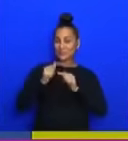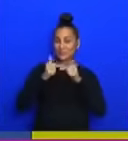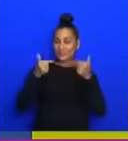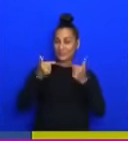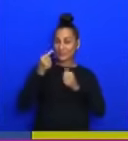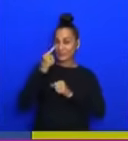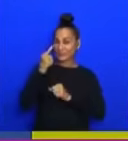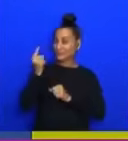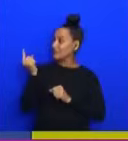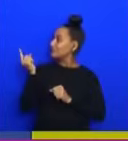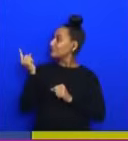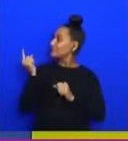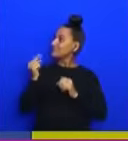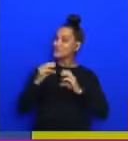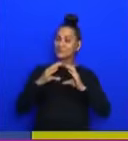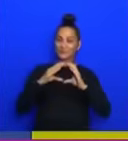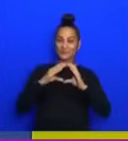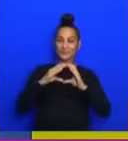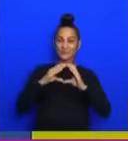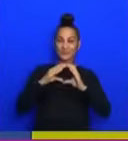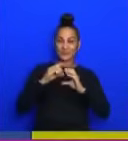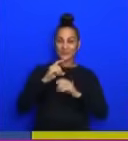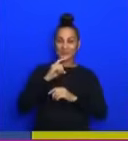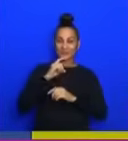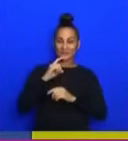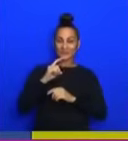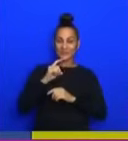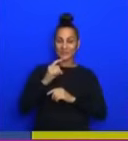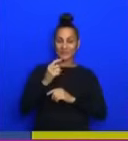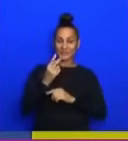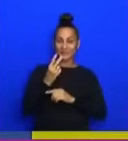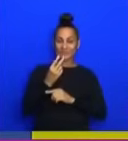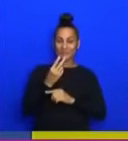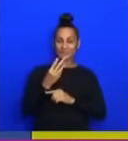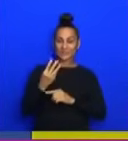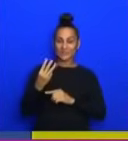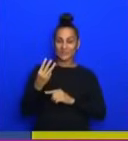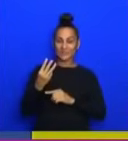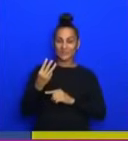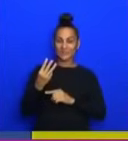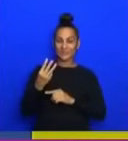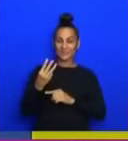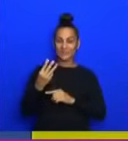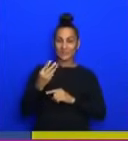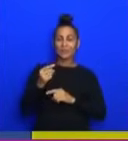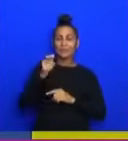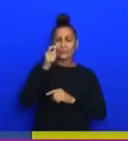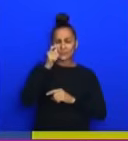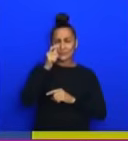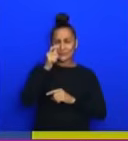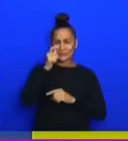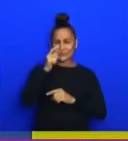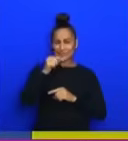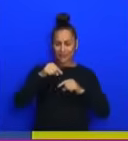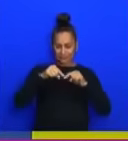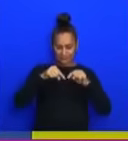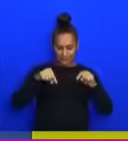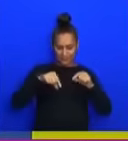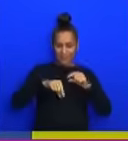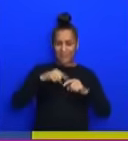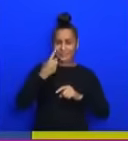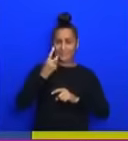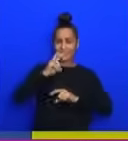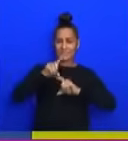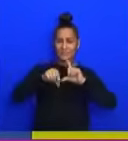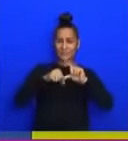sorte. Bola verde, 23, verde, 23. Vamos conferir as 15